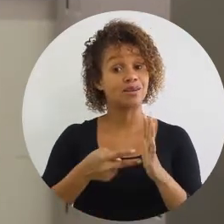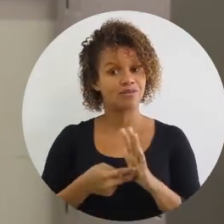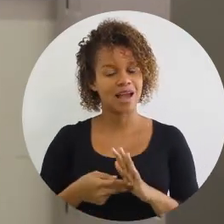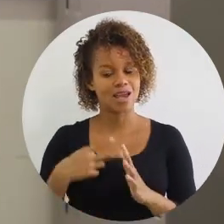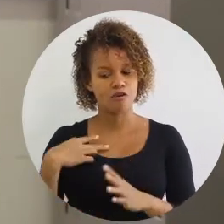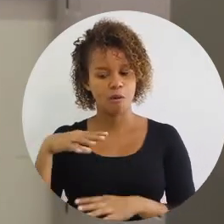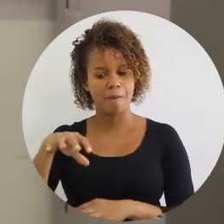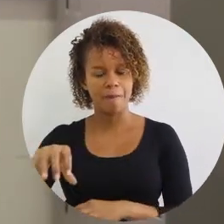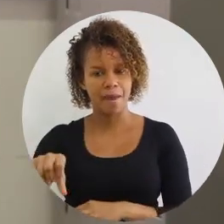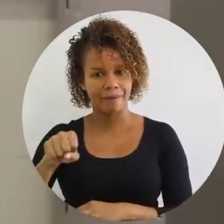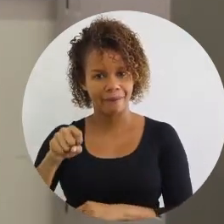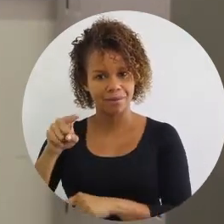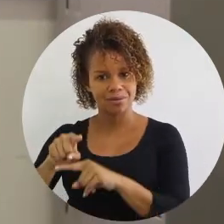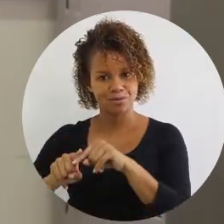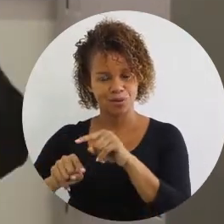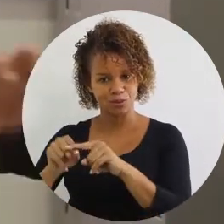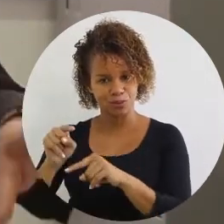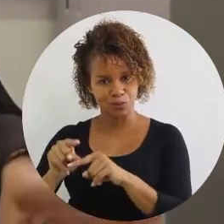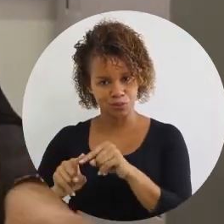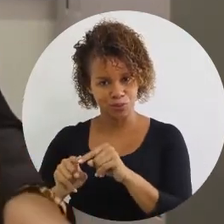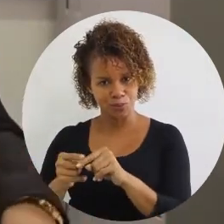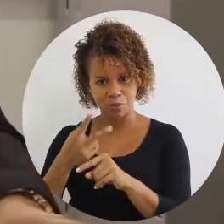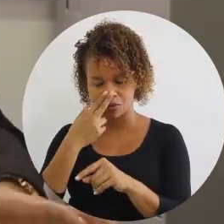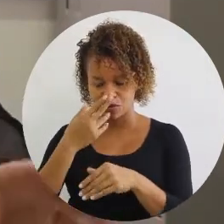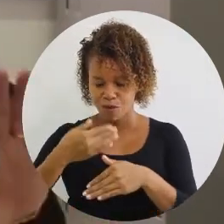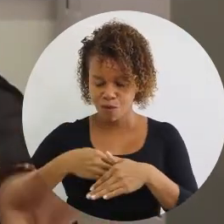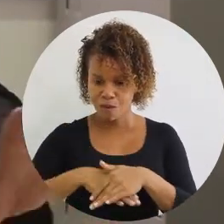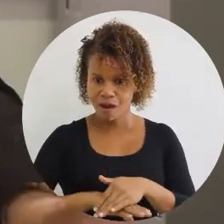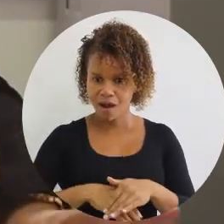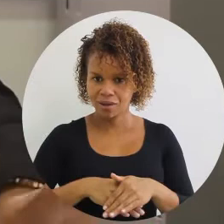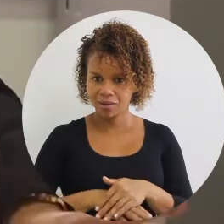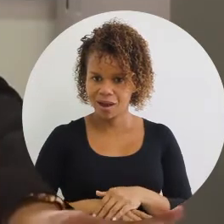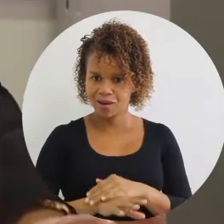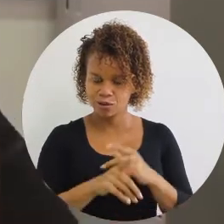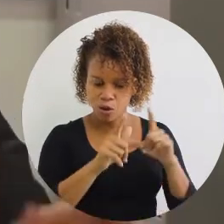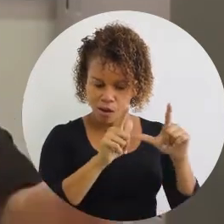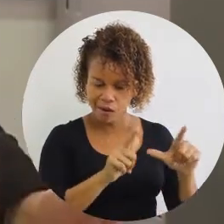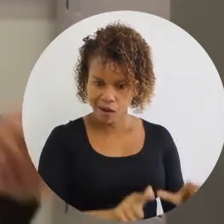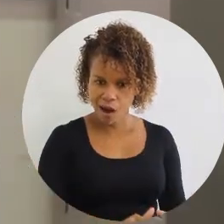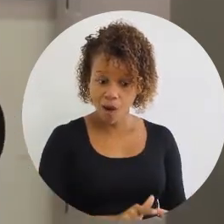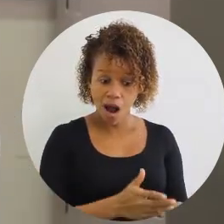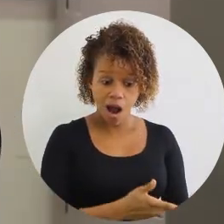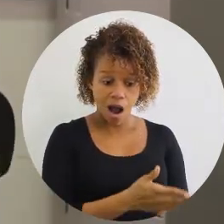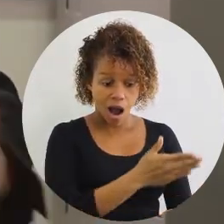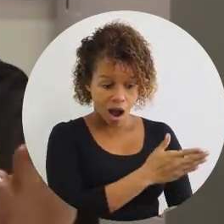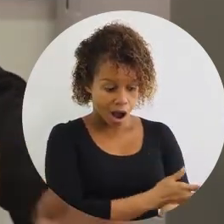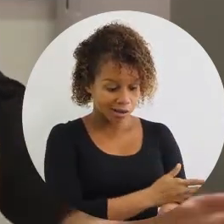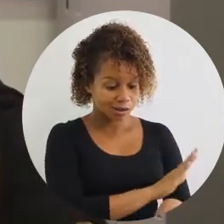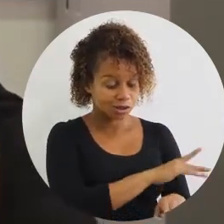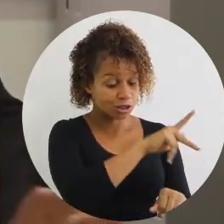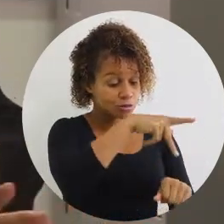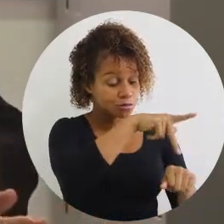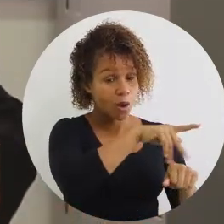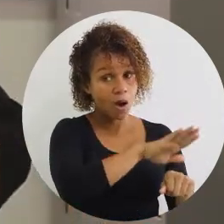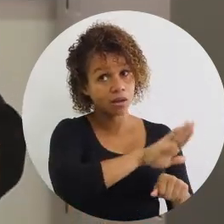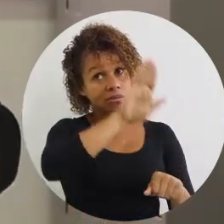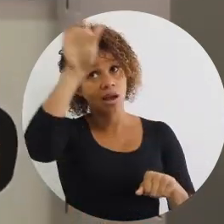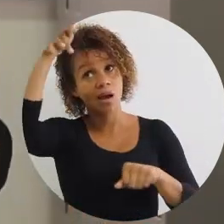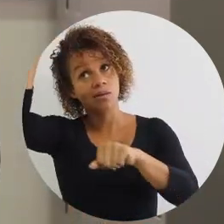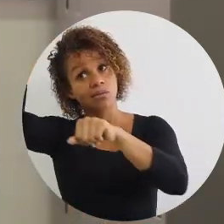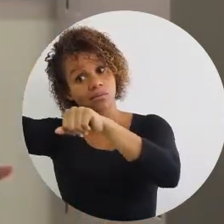vou pegar esse produto e vou armazená-lo em um determinado local antes de importar ou antes de